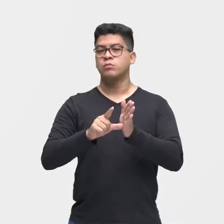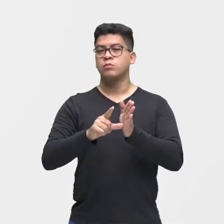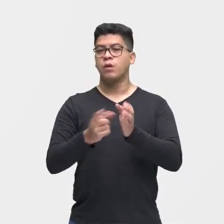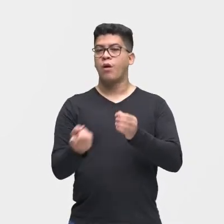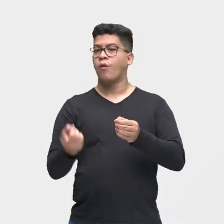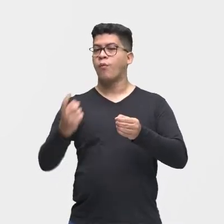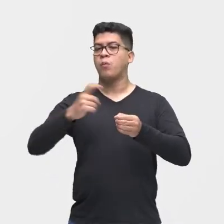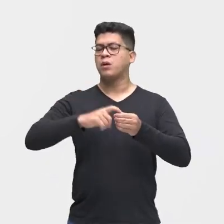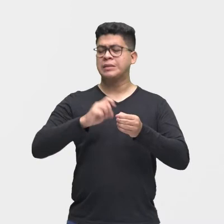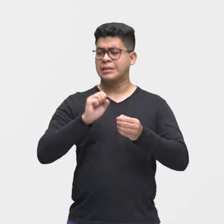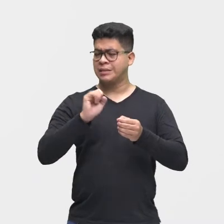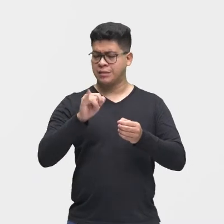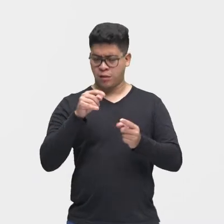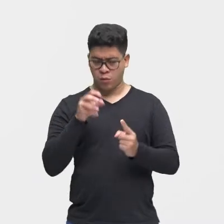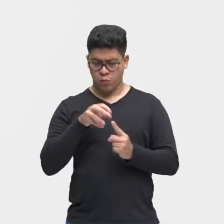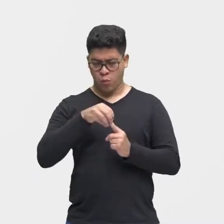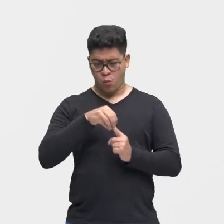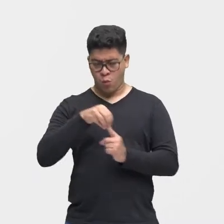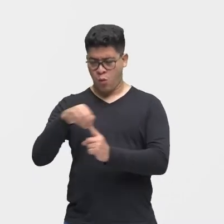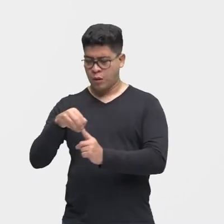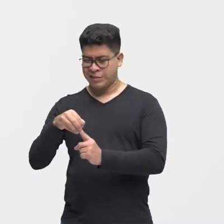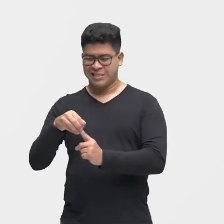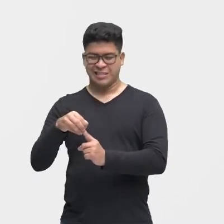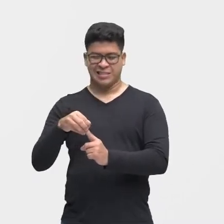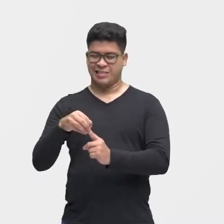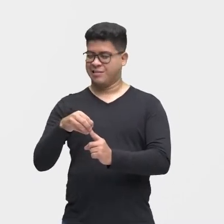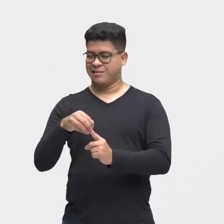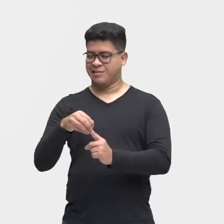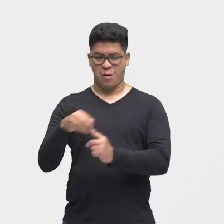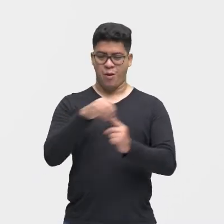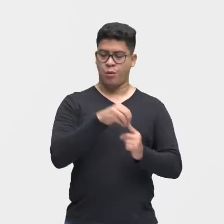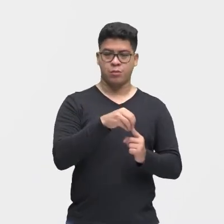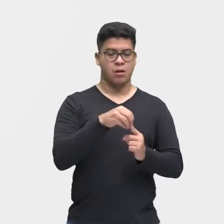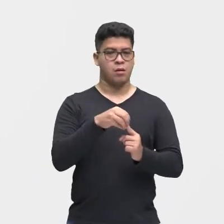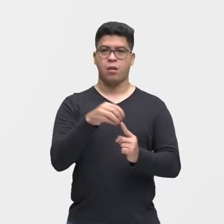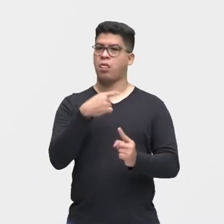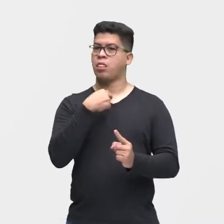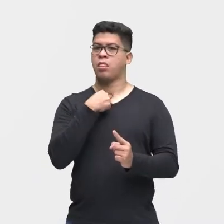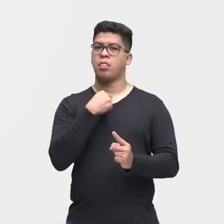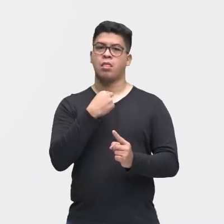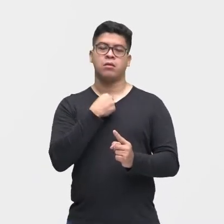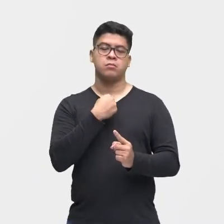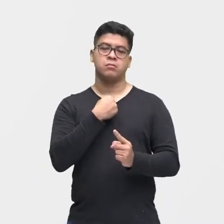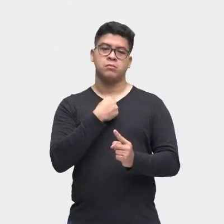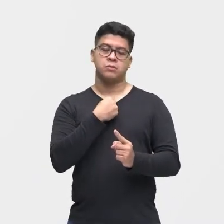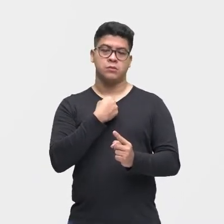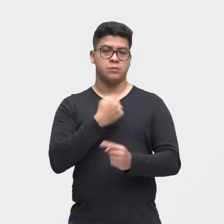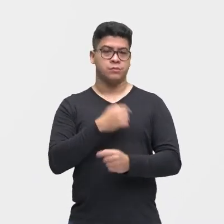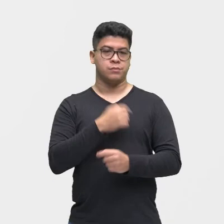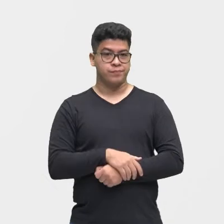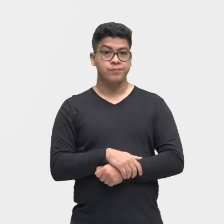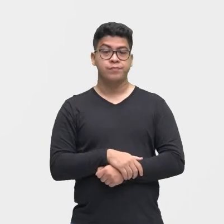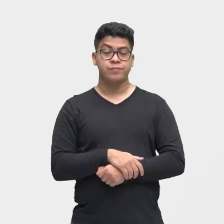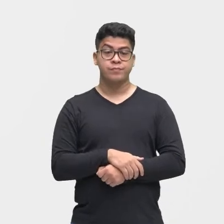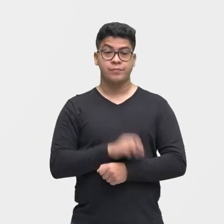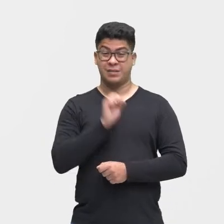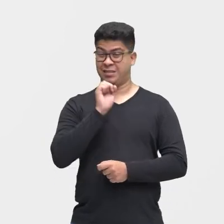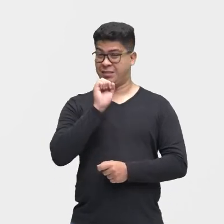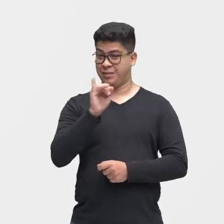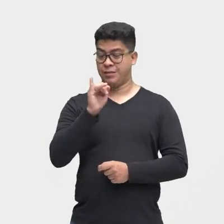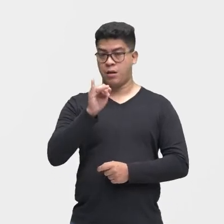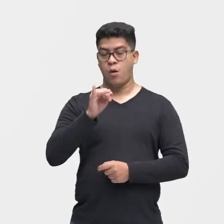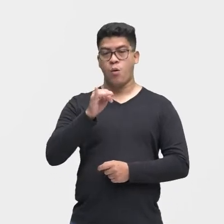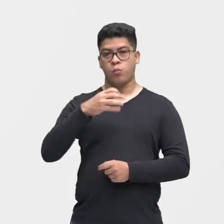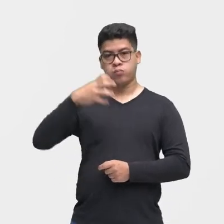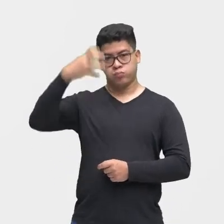falei para vocês tocou na festa tem que ir não tem mais para onde é voltar tá toquei aqui no meu rei em